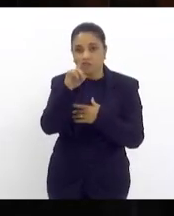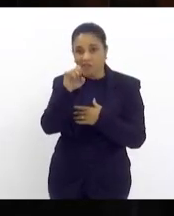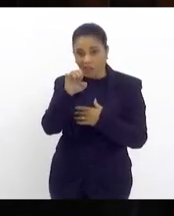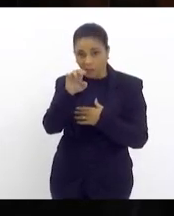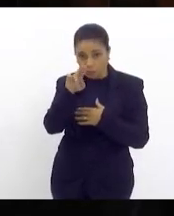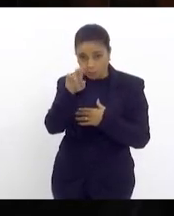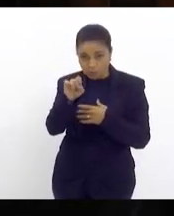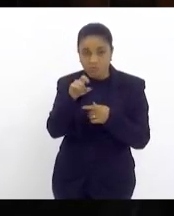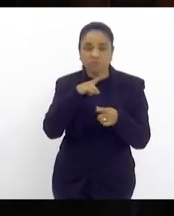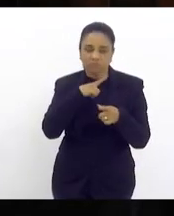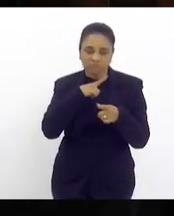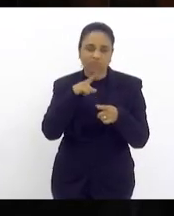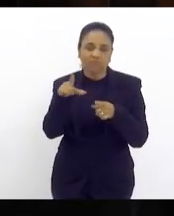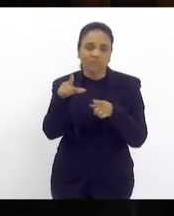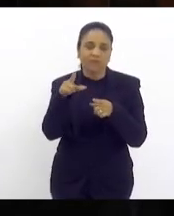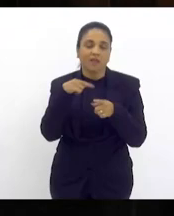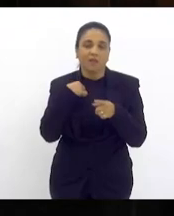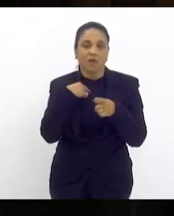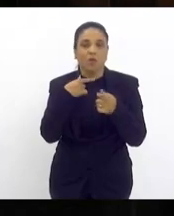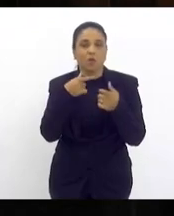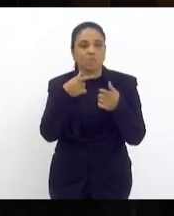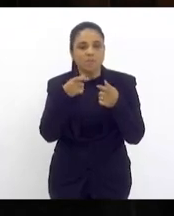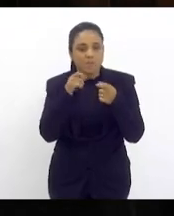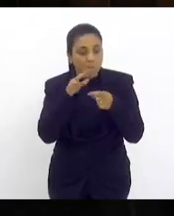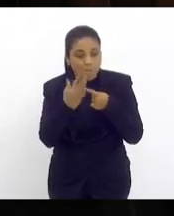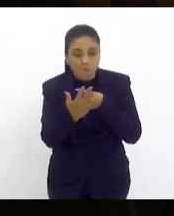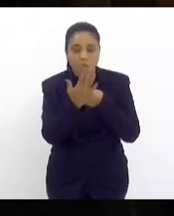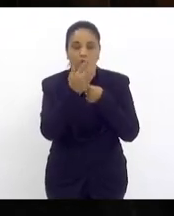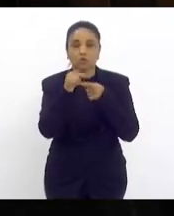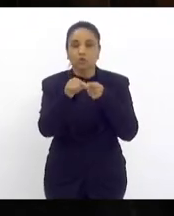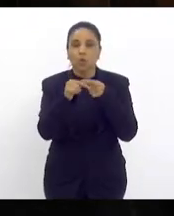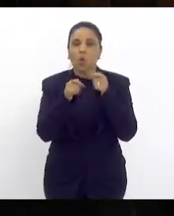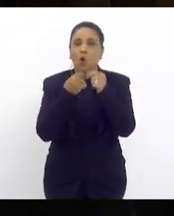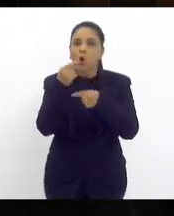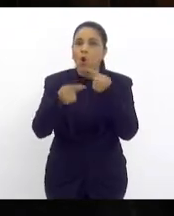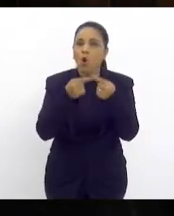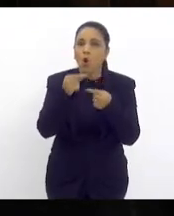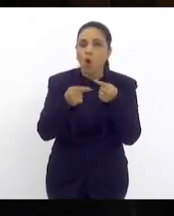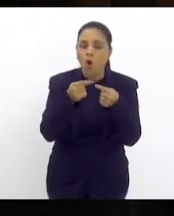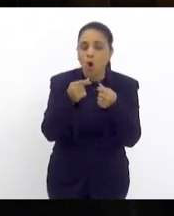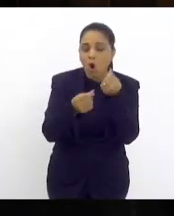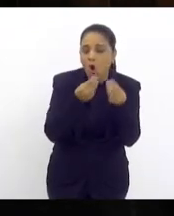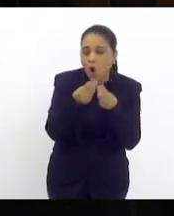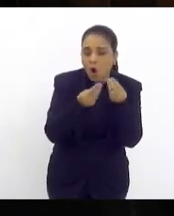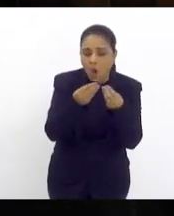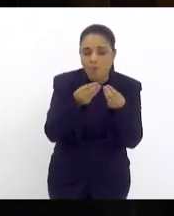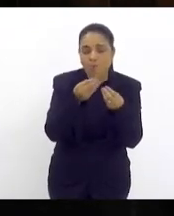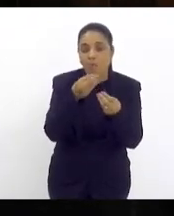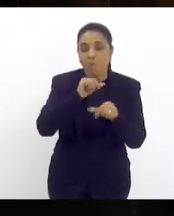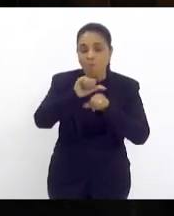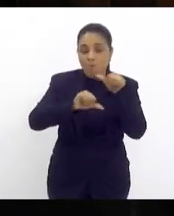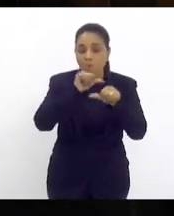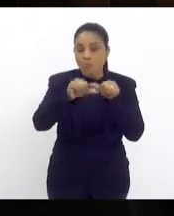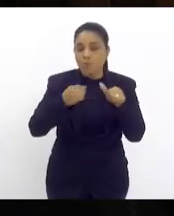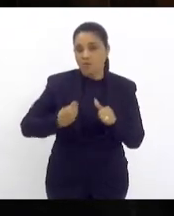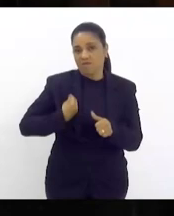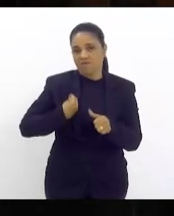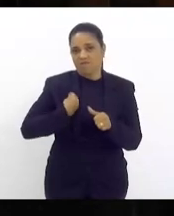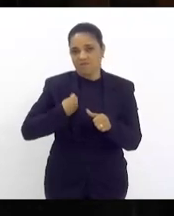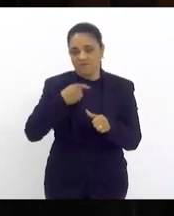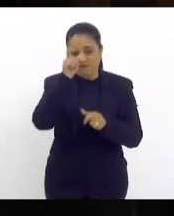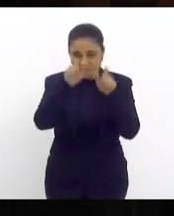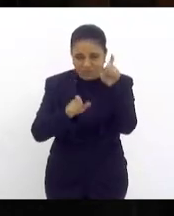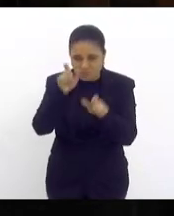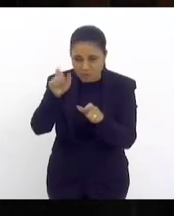muita muita visibilidade do tamanho do game do quanto muda na vida da pessoa o quanto faz a diferença a molecada que tem saído do